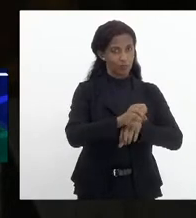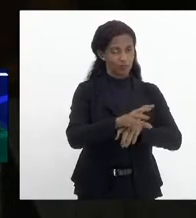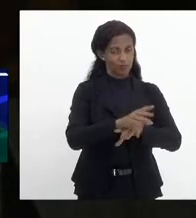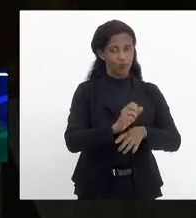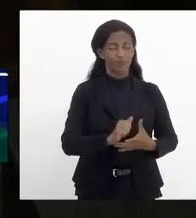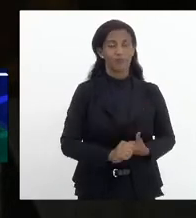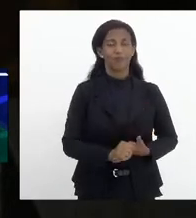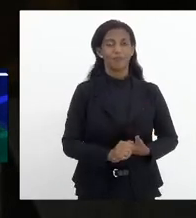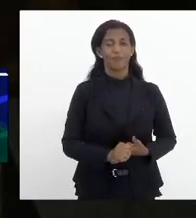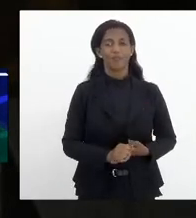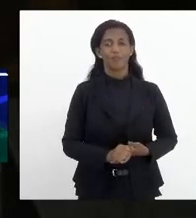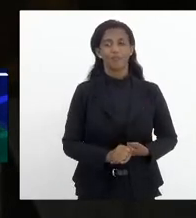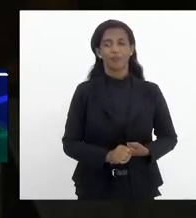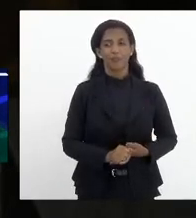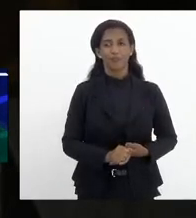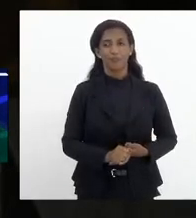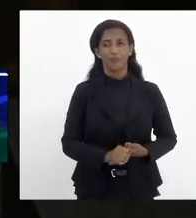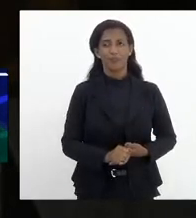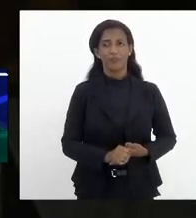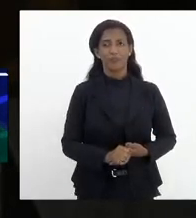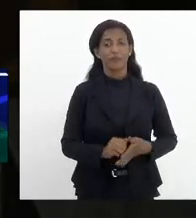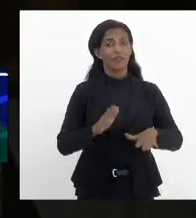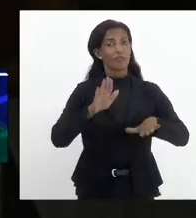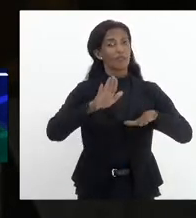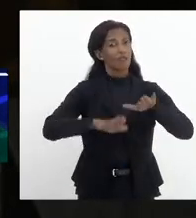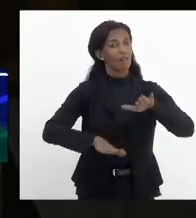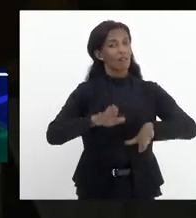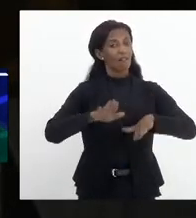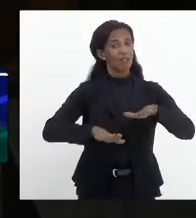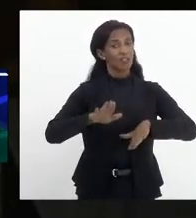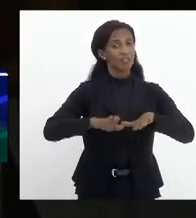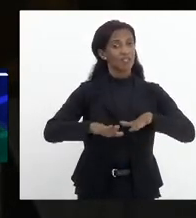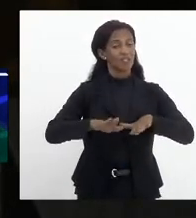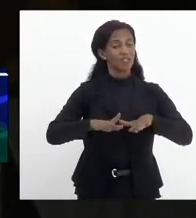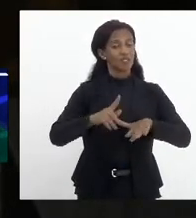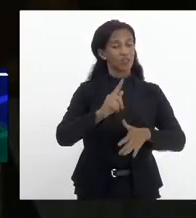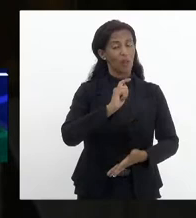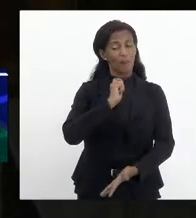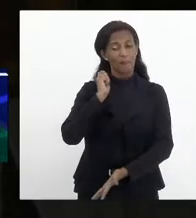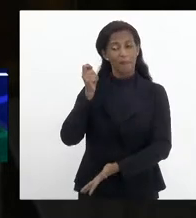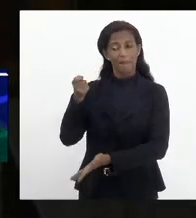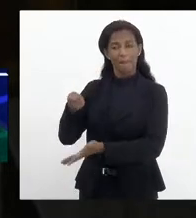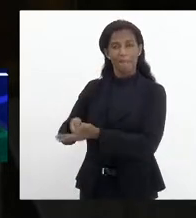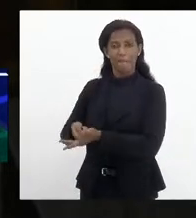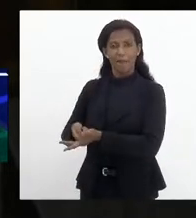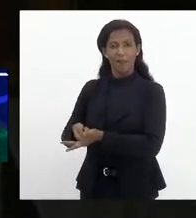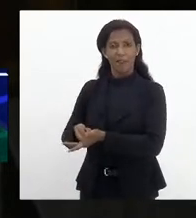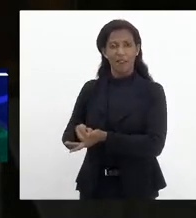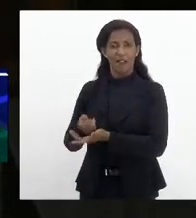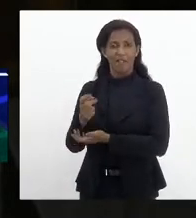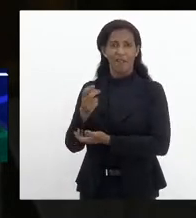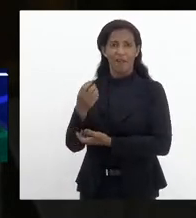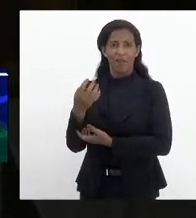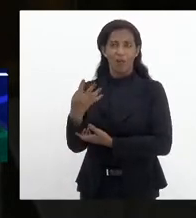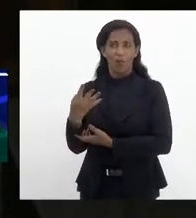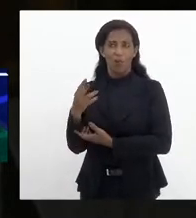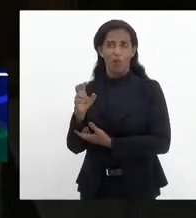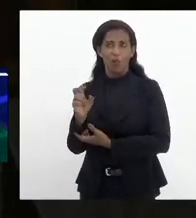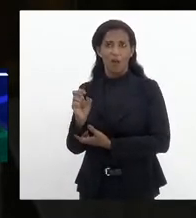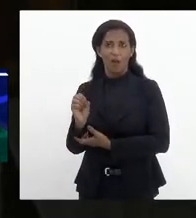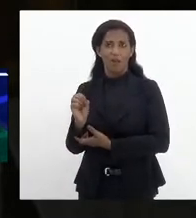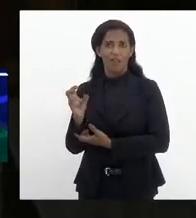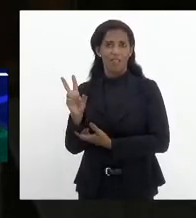liquidavam e muitas vezes só pagavam 40% a 50%.